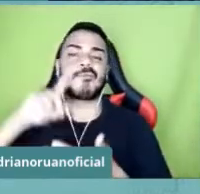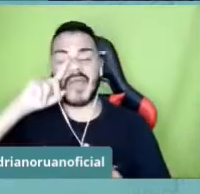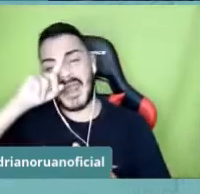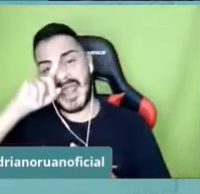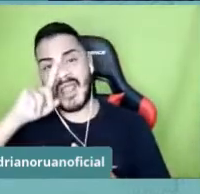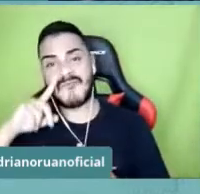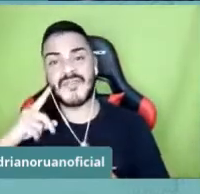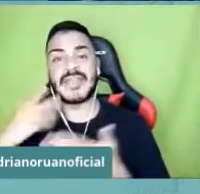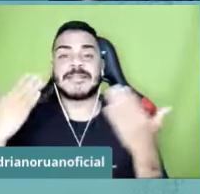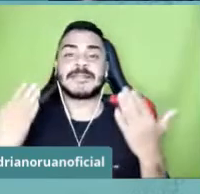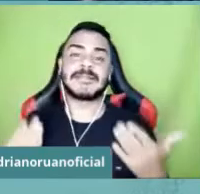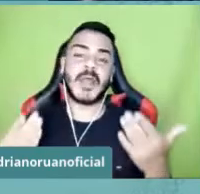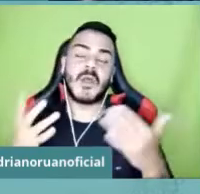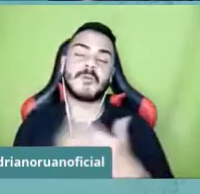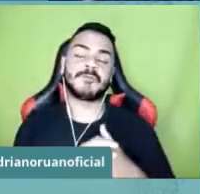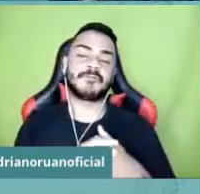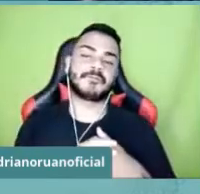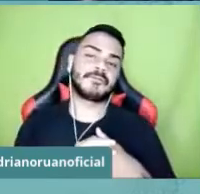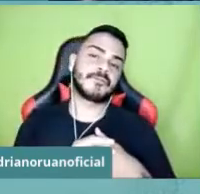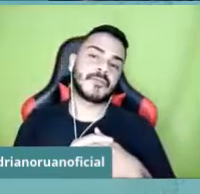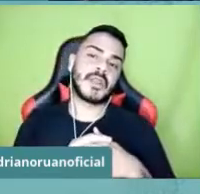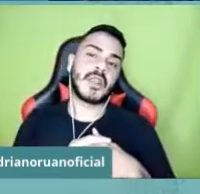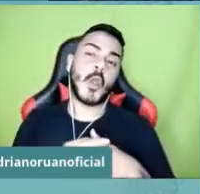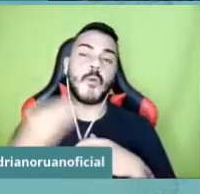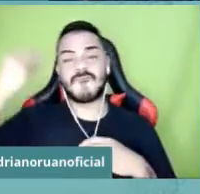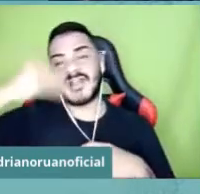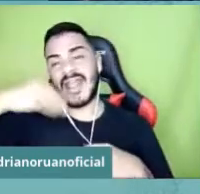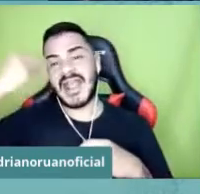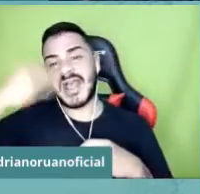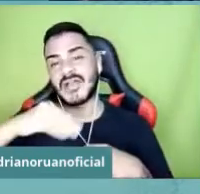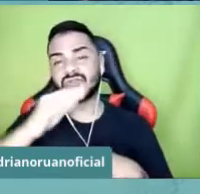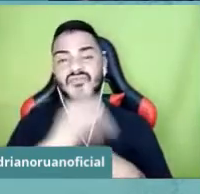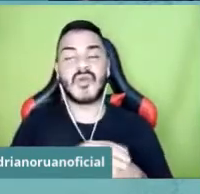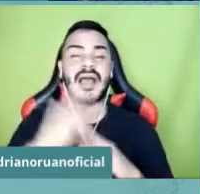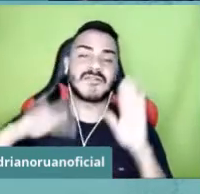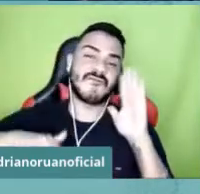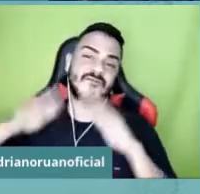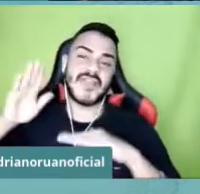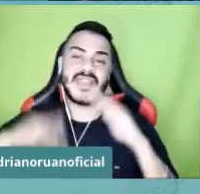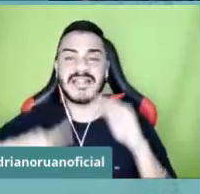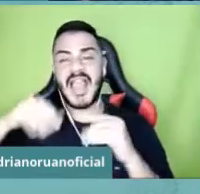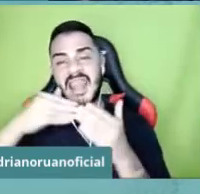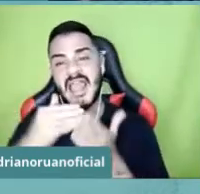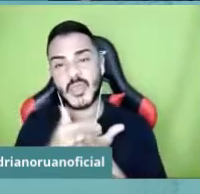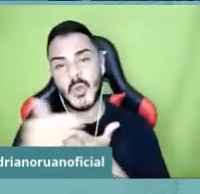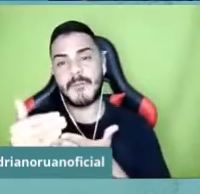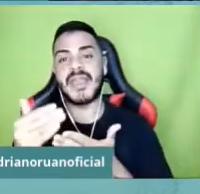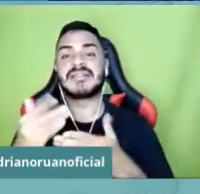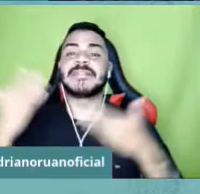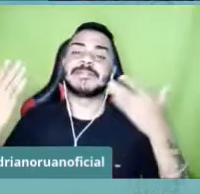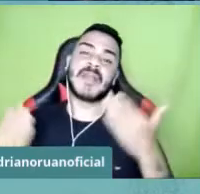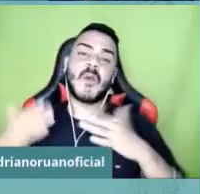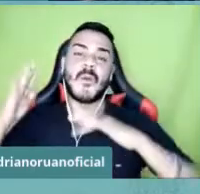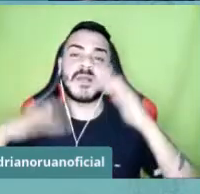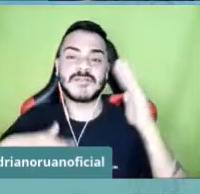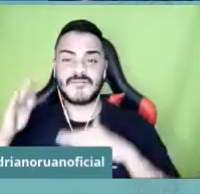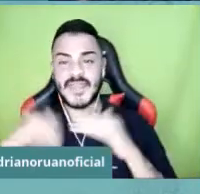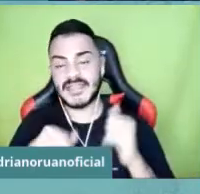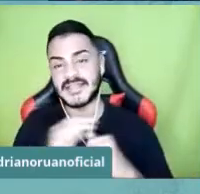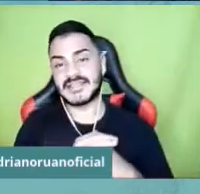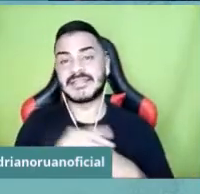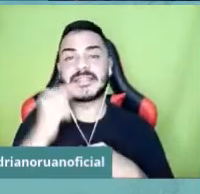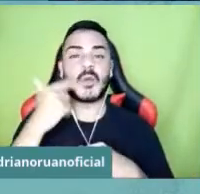Então, assim, esse fracasso geralmente é lá no início. Então, muitas vezes, a gente nem